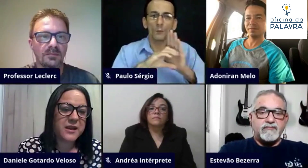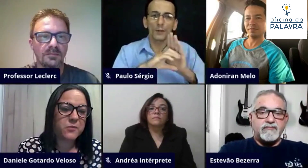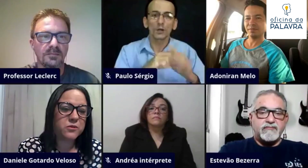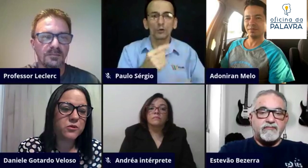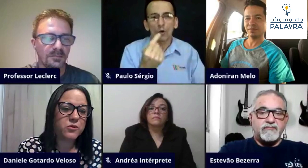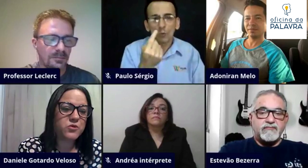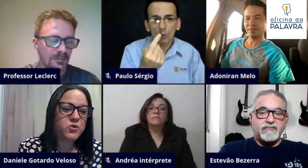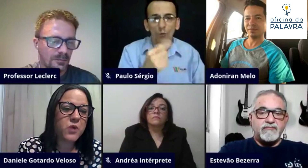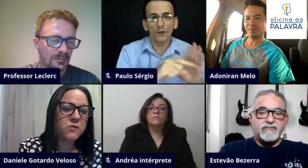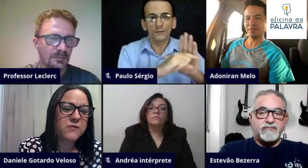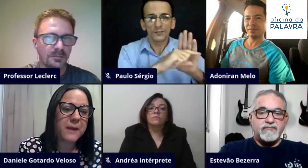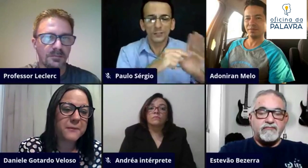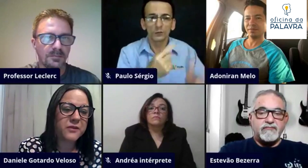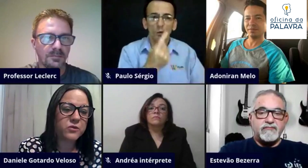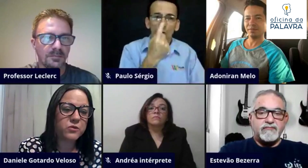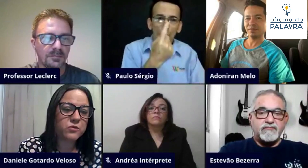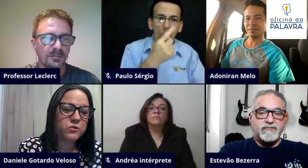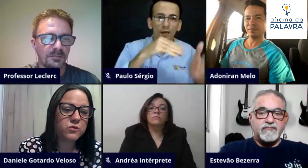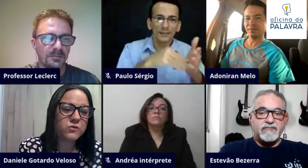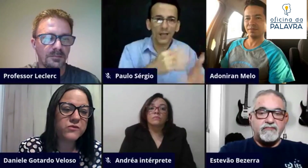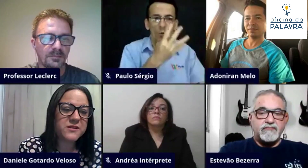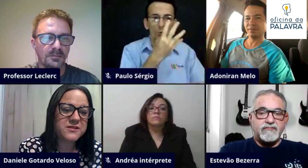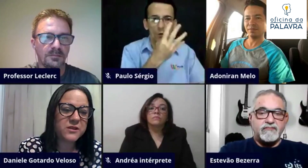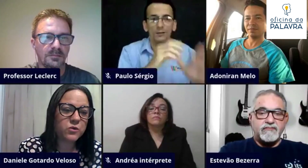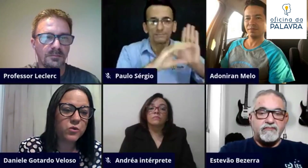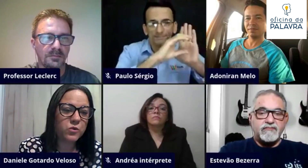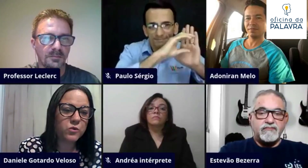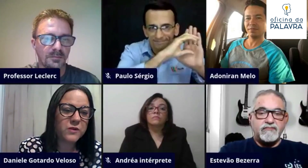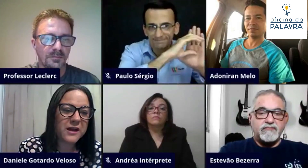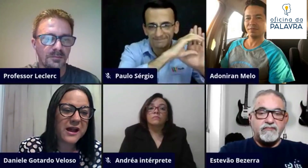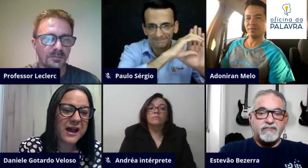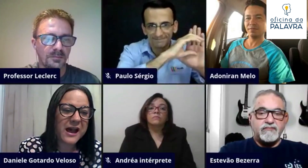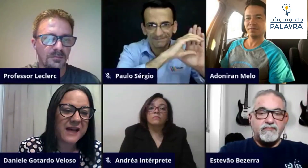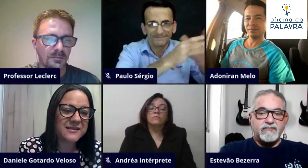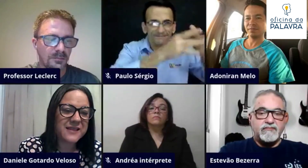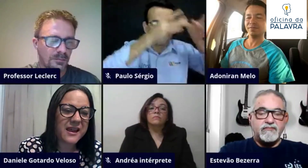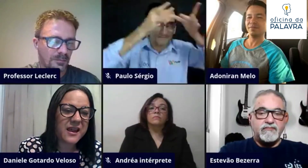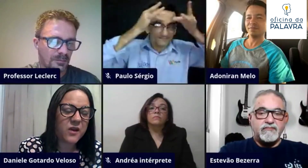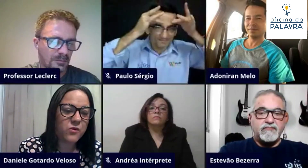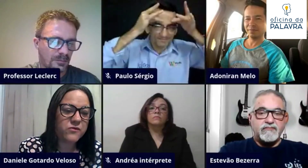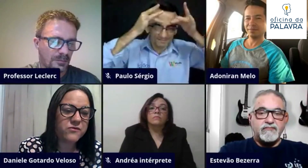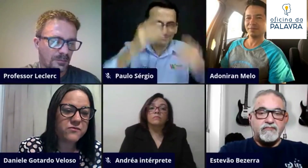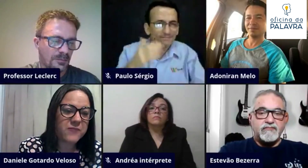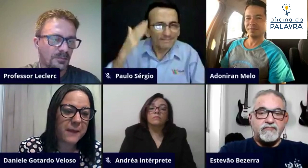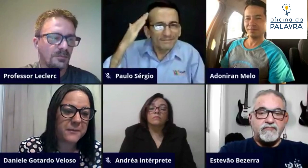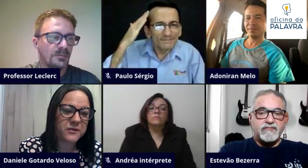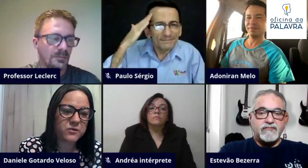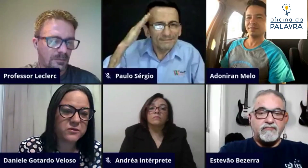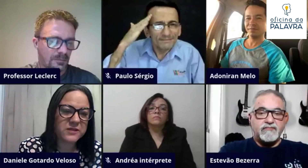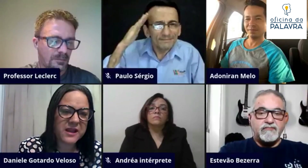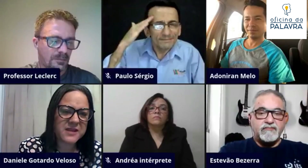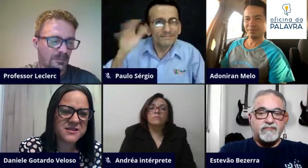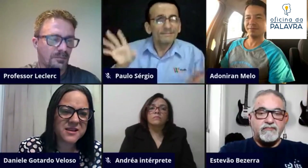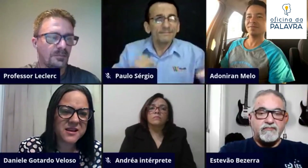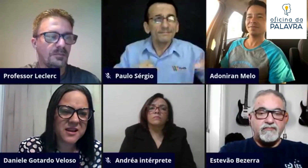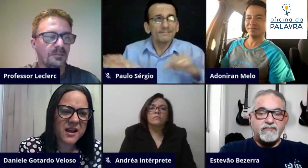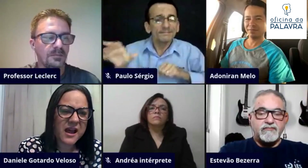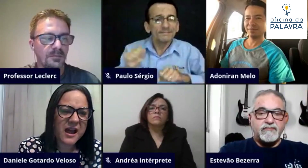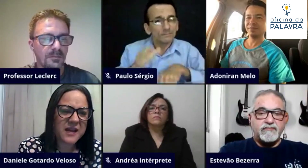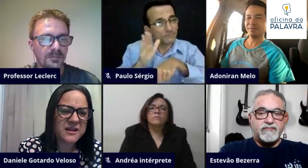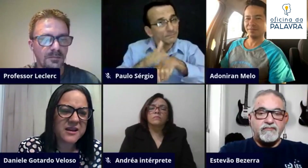Por exemplo, João, capítulo 1, versículo 1, até o capítulo